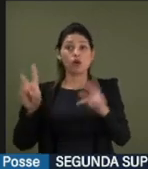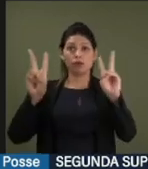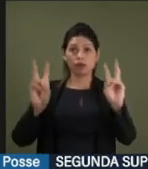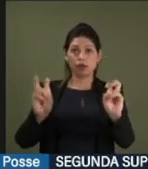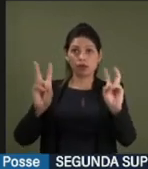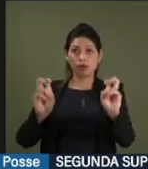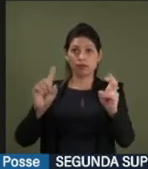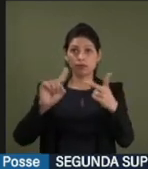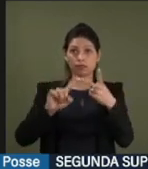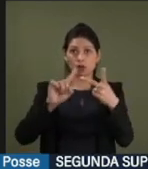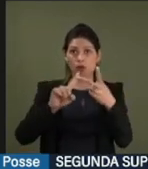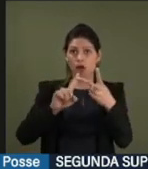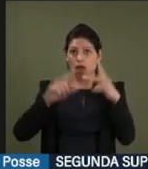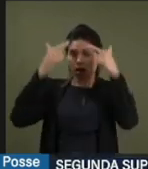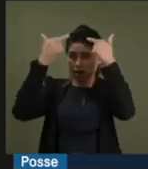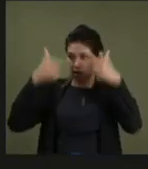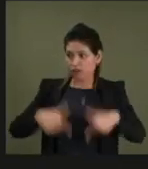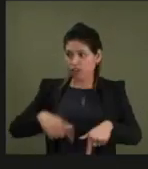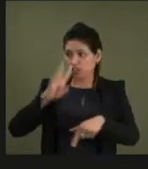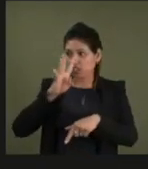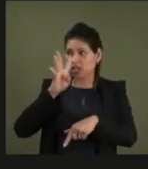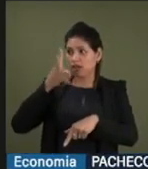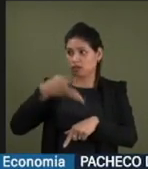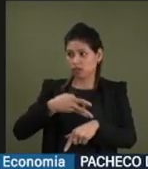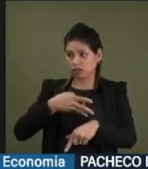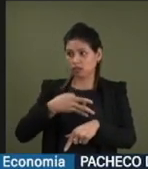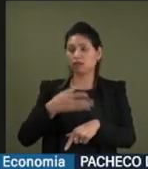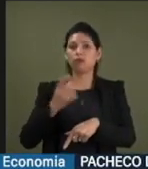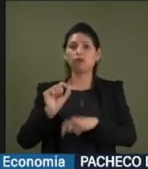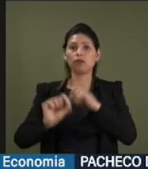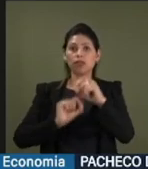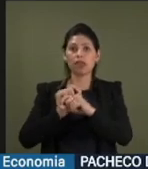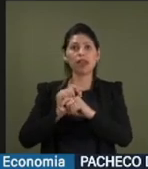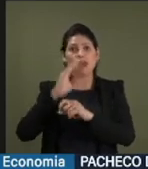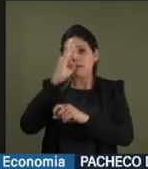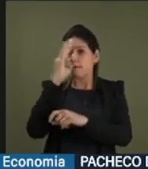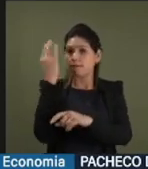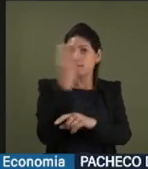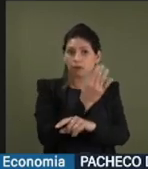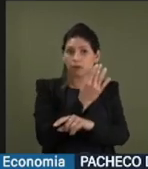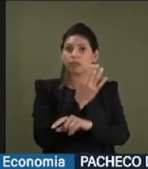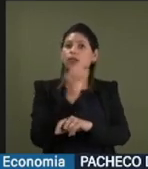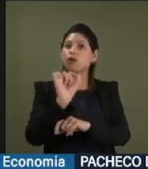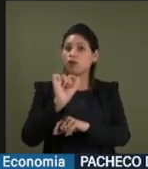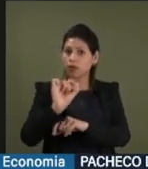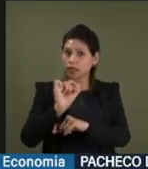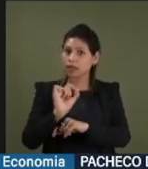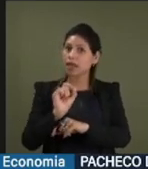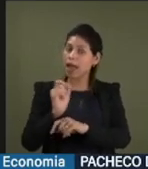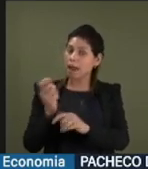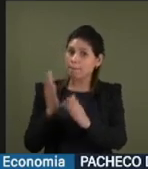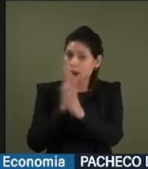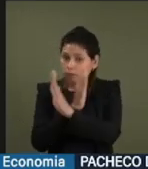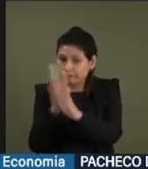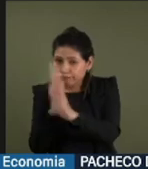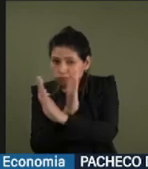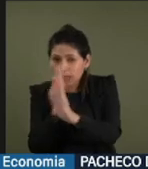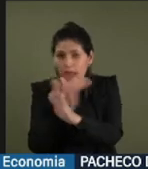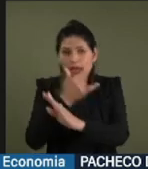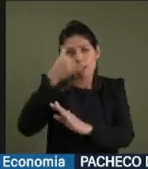é fundamental para a estabilidade das instituições democráticas e serve para evitar perseguições